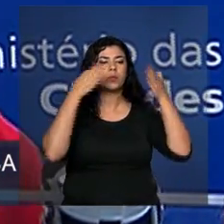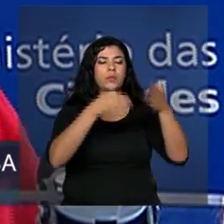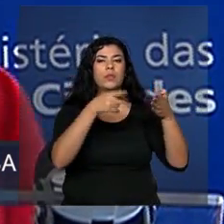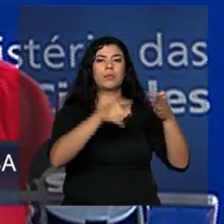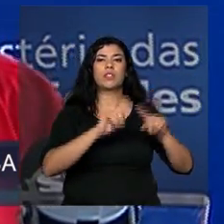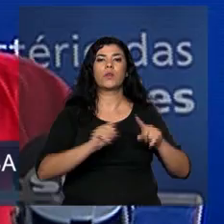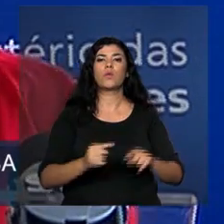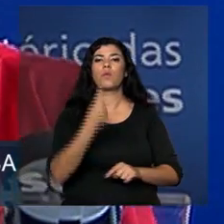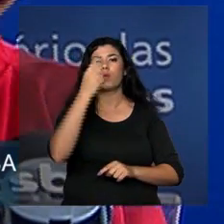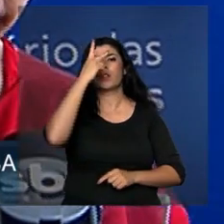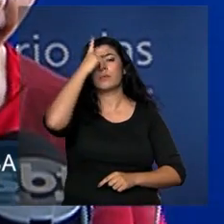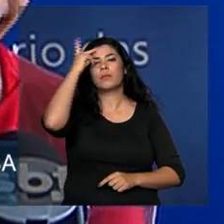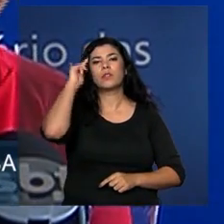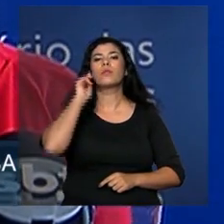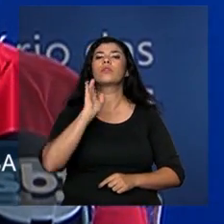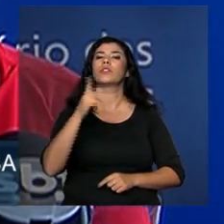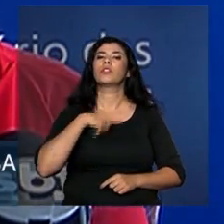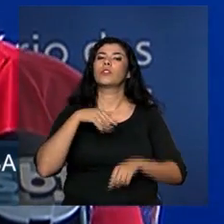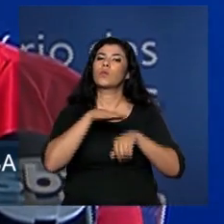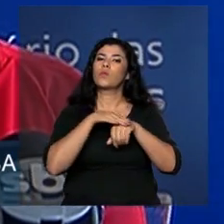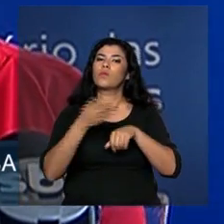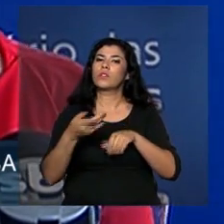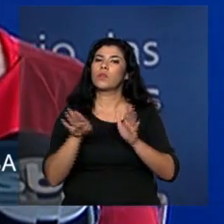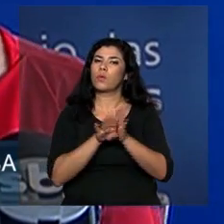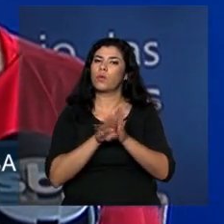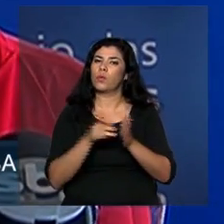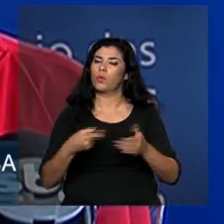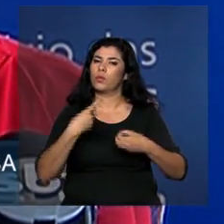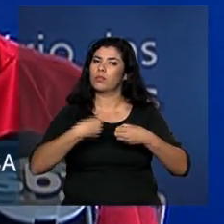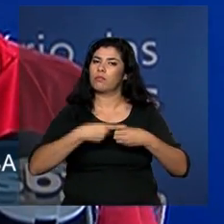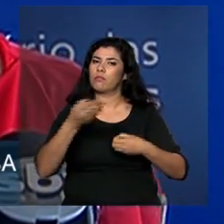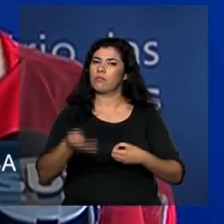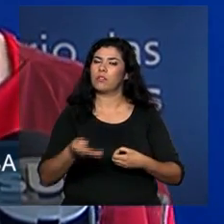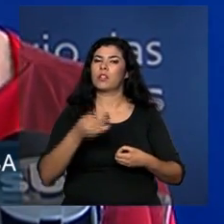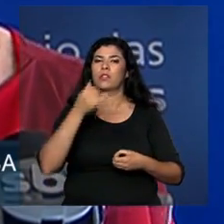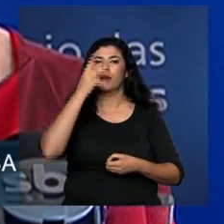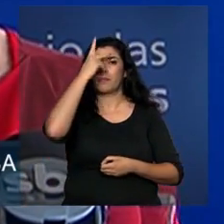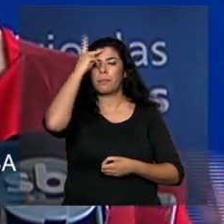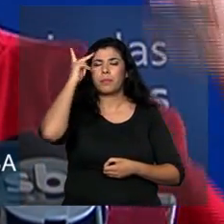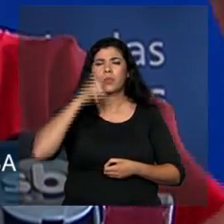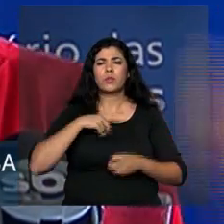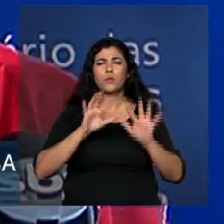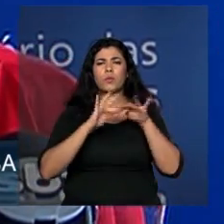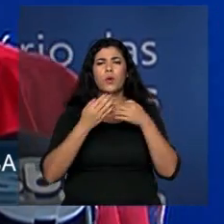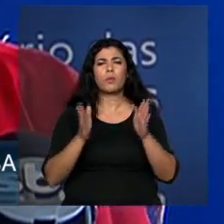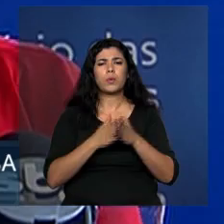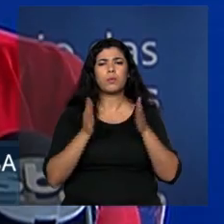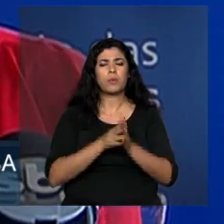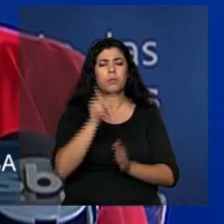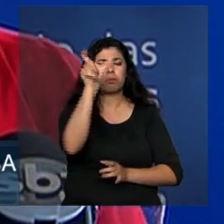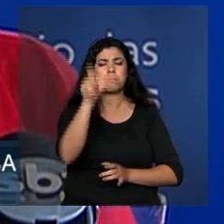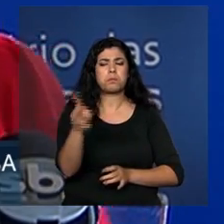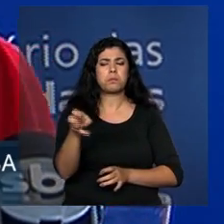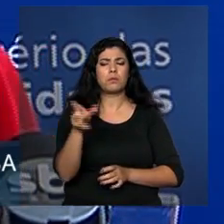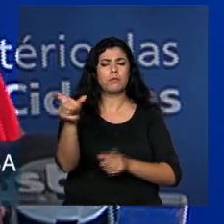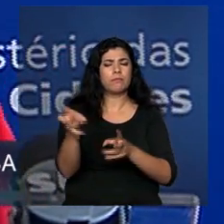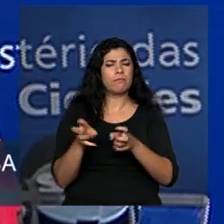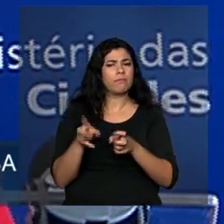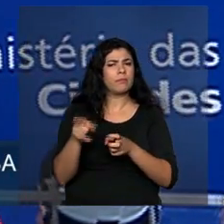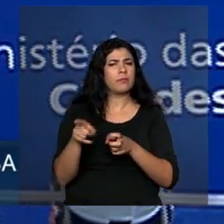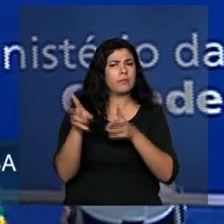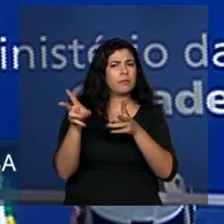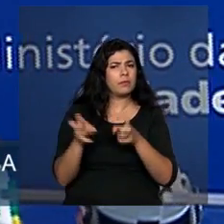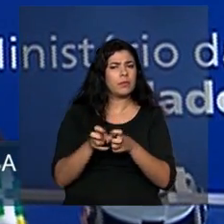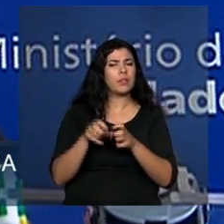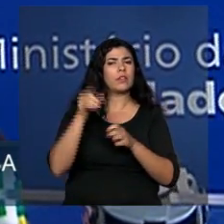uma das pessoas que eu conversei aqui, chegando, uma pessoa de família bem pobre, visivelmente classificada